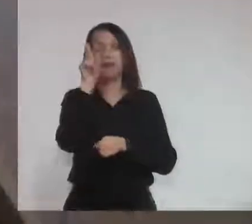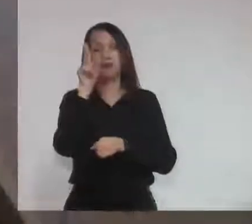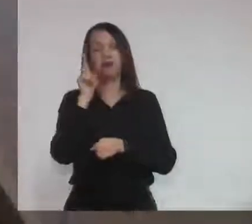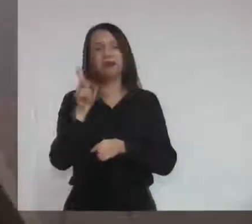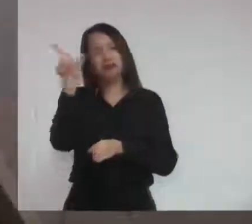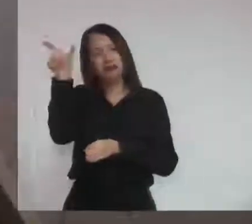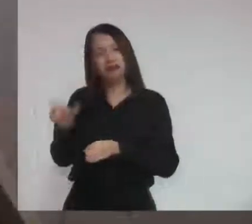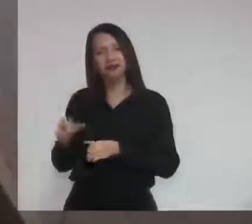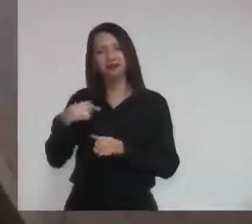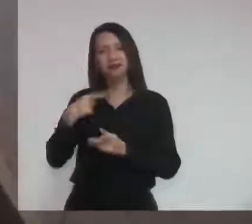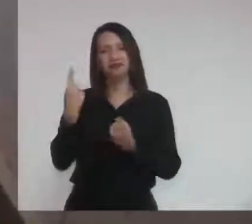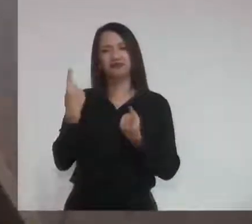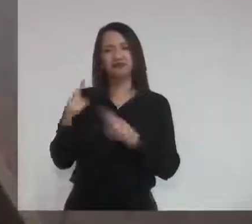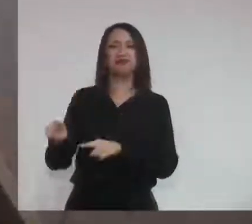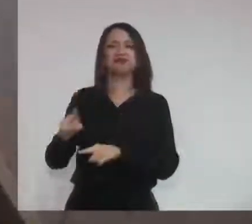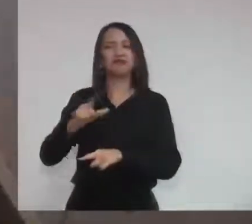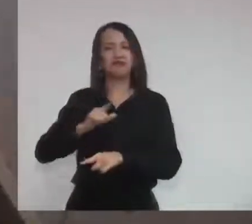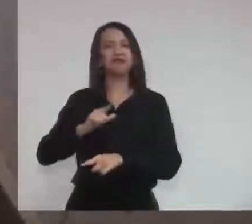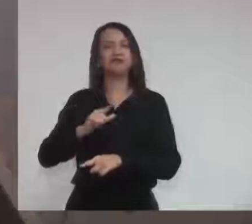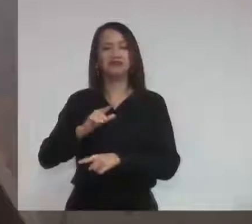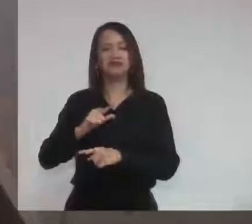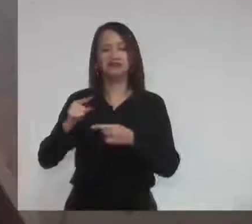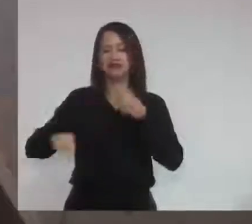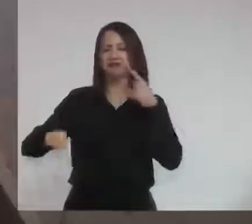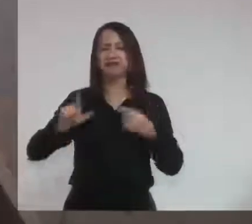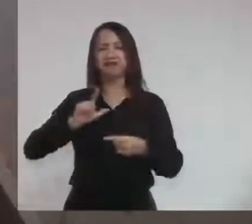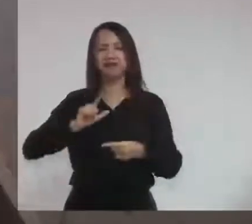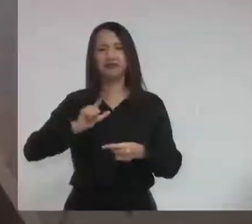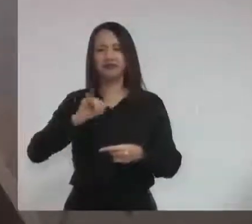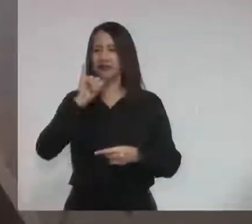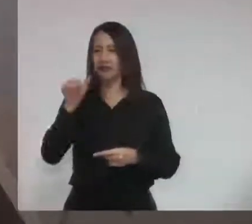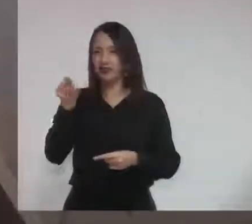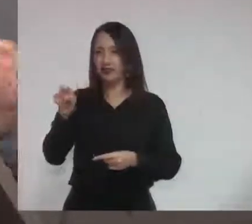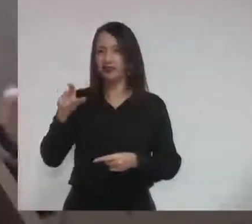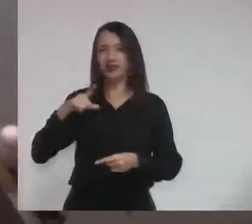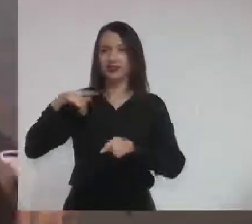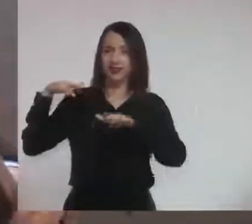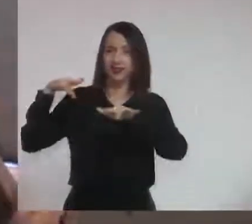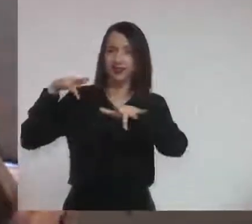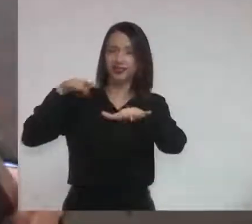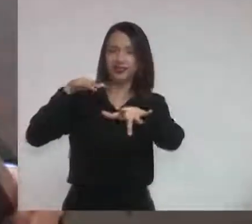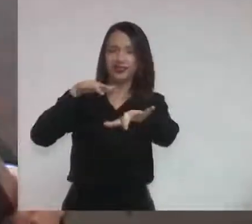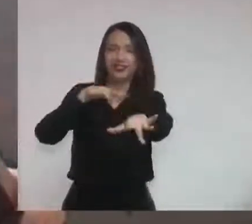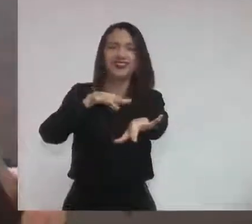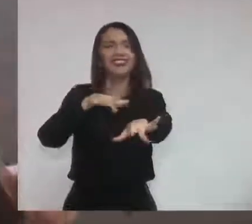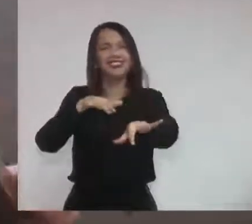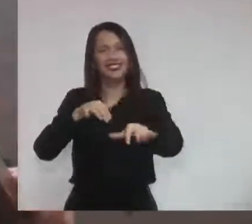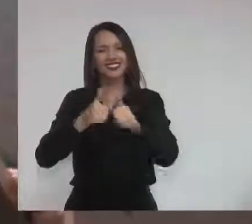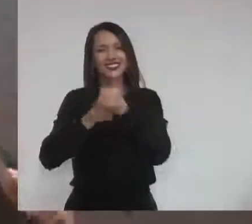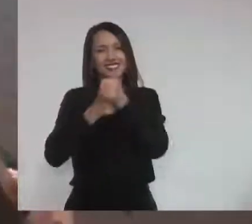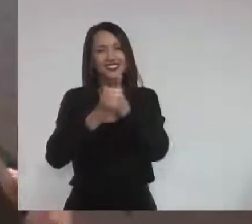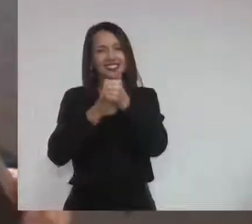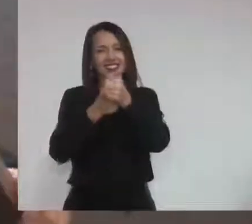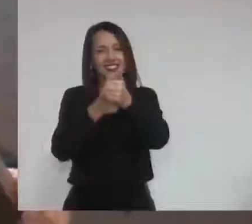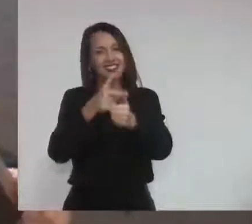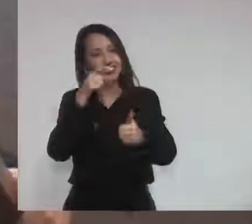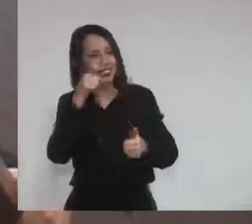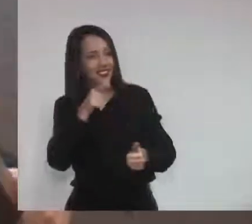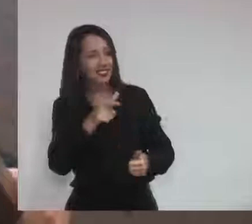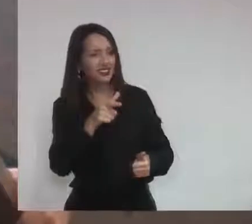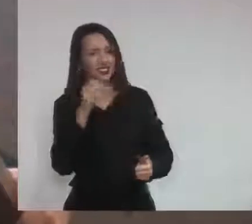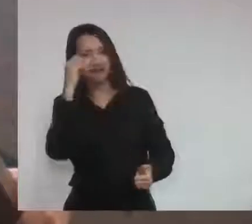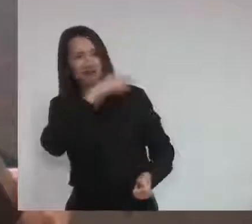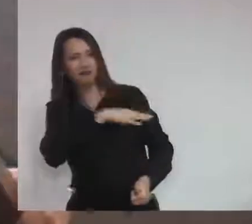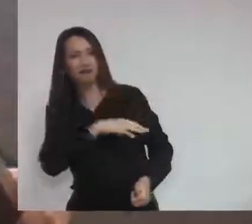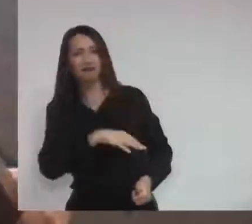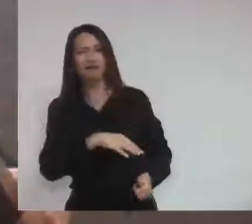sempre combati, sempre vou combater. Falei isso, inclusive, lá, e a pessoa que estava no desfile acompanhando, tipo, diversas vezes, se vê qualquer forma de maltrato,